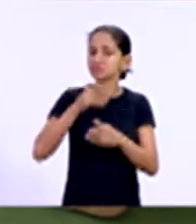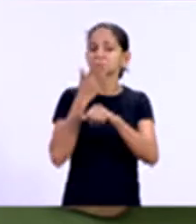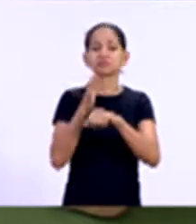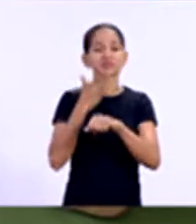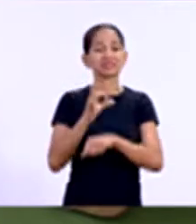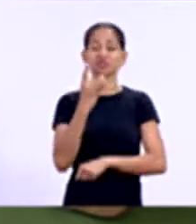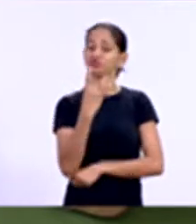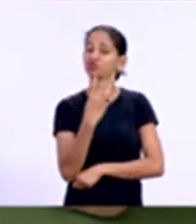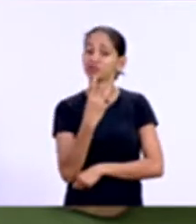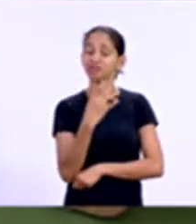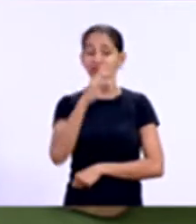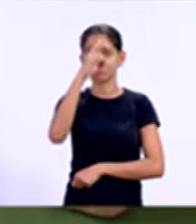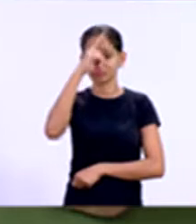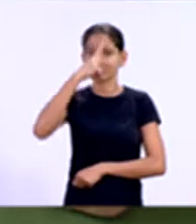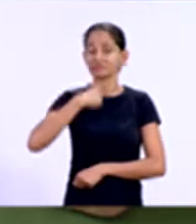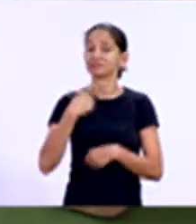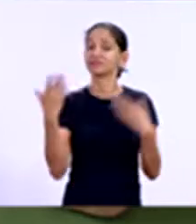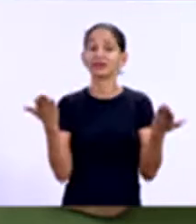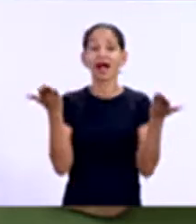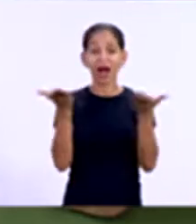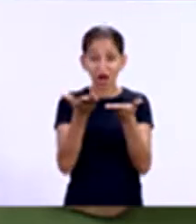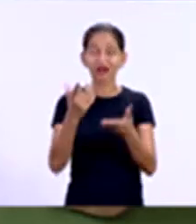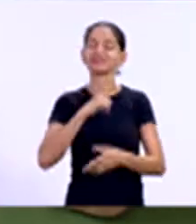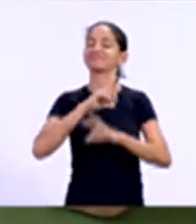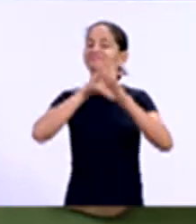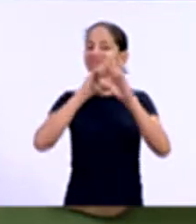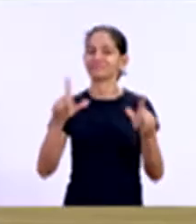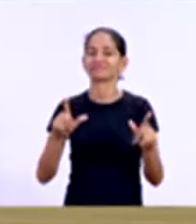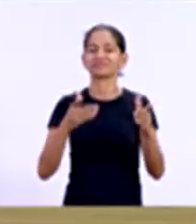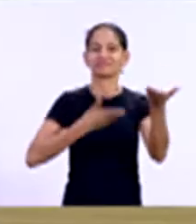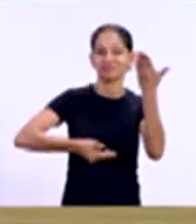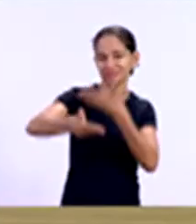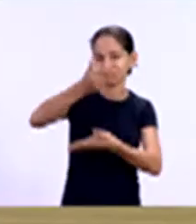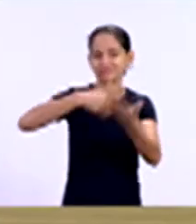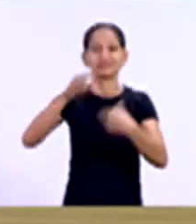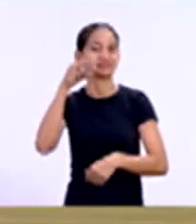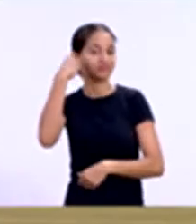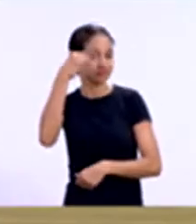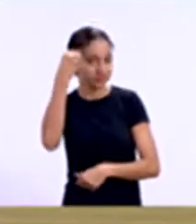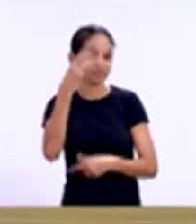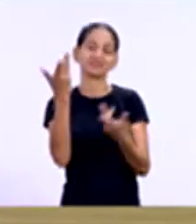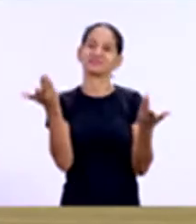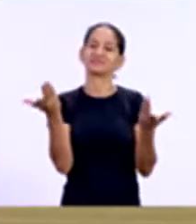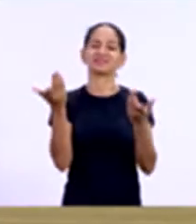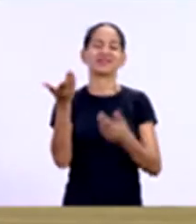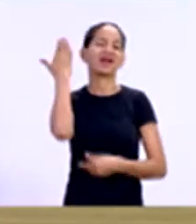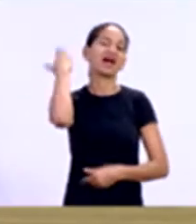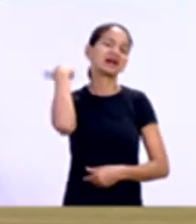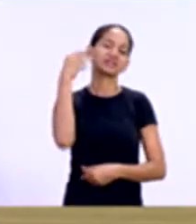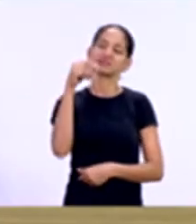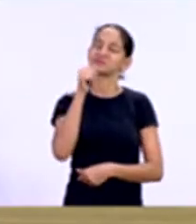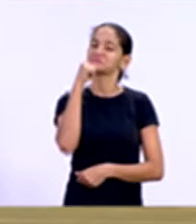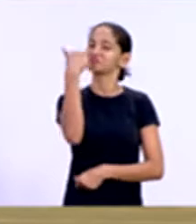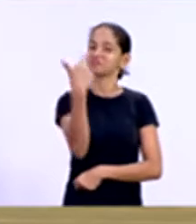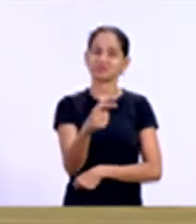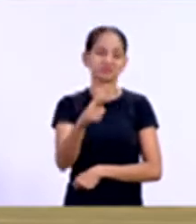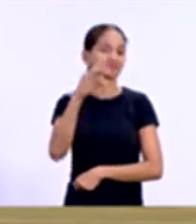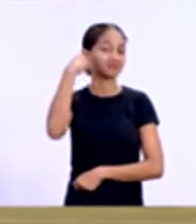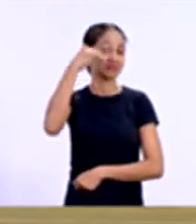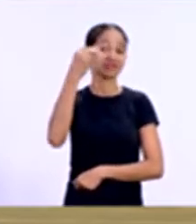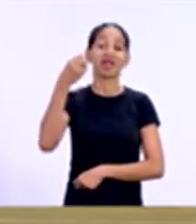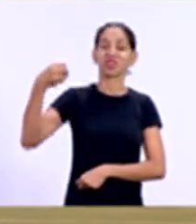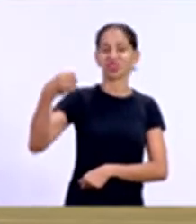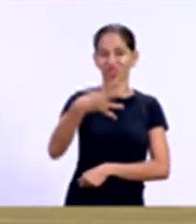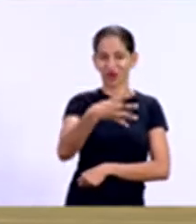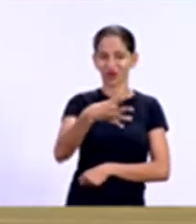eles nos responderam e já temos essa troca, temos essa experiência. E talvez lá não existiam. Talvez esse é um aspecto novo, né,